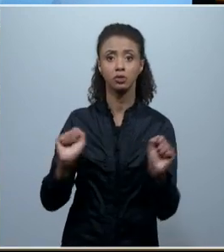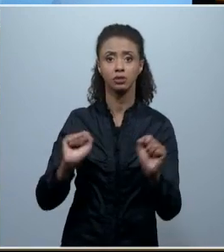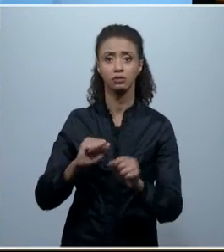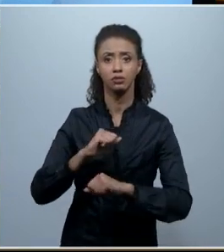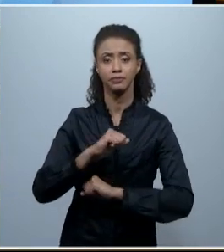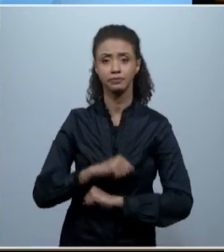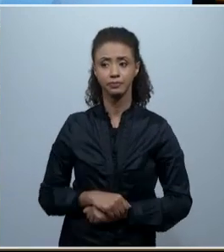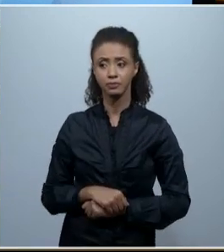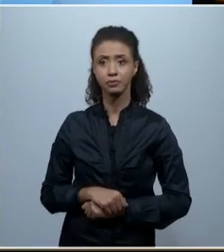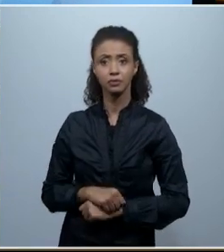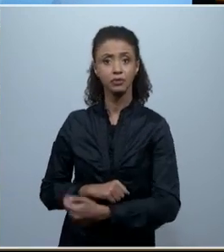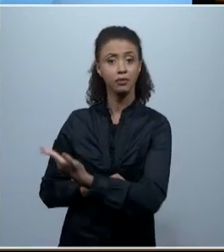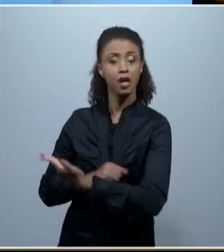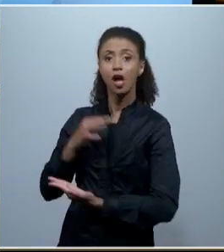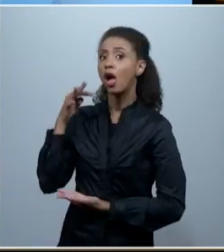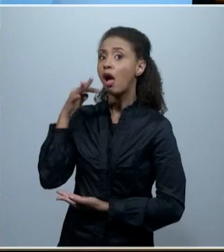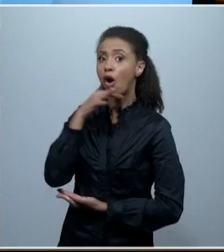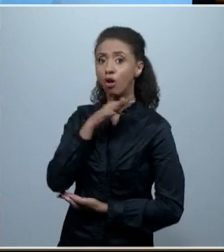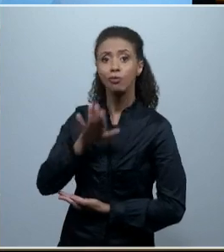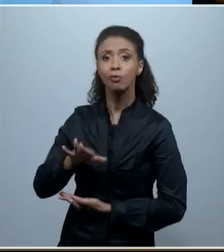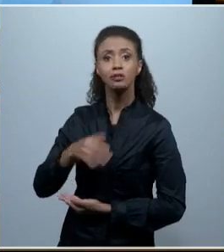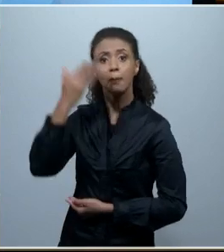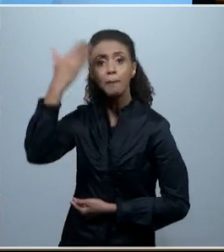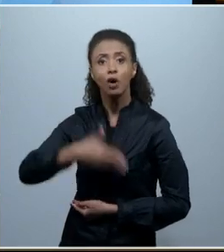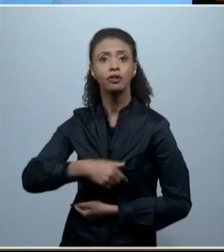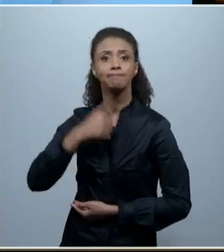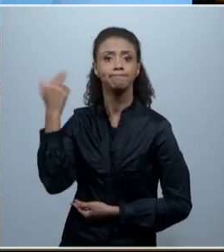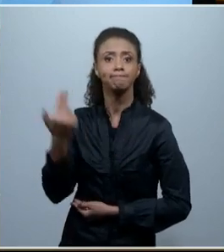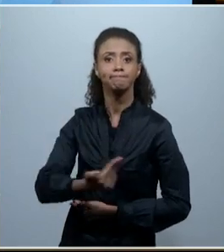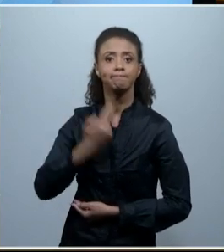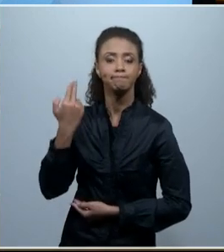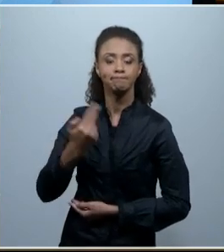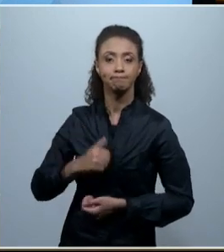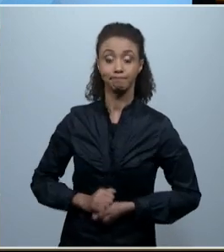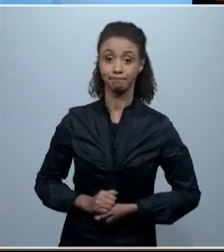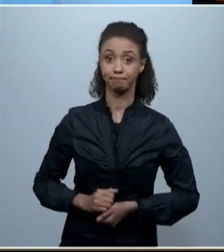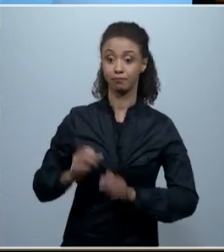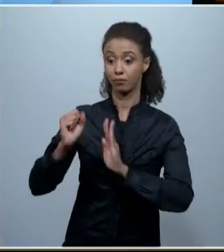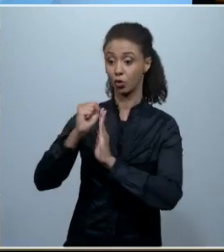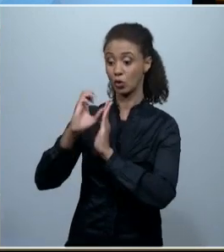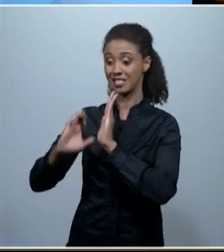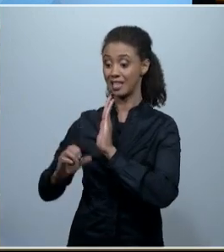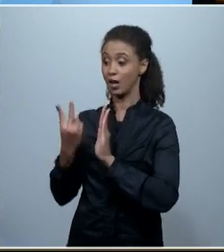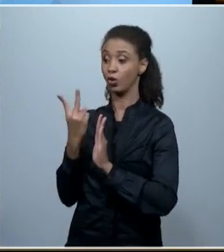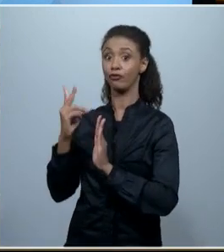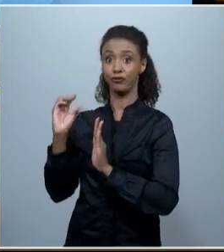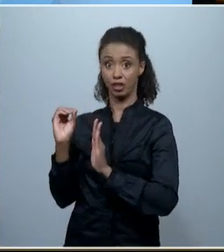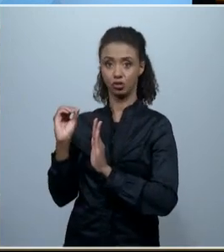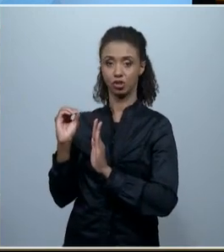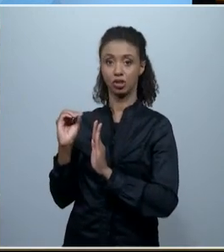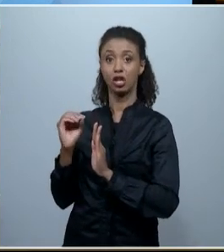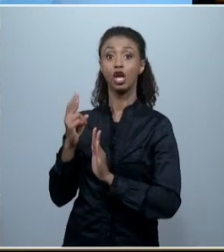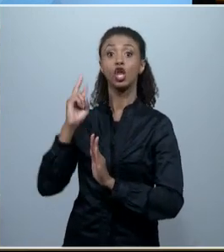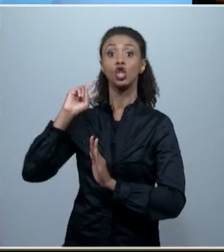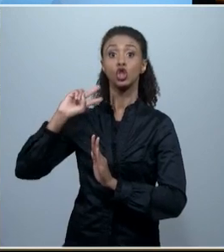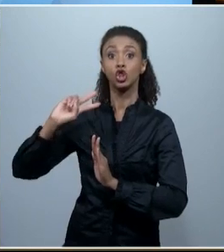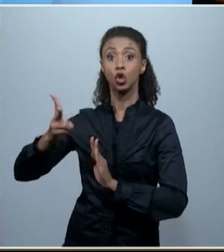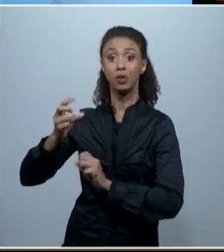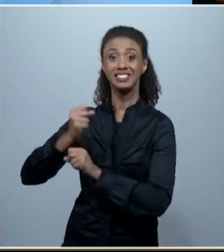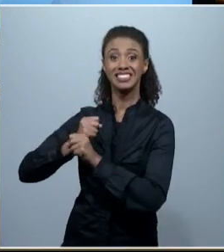fato óbvio você não consegue provar no início do século vinte e dois mil anos mais de dois mil anos depois